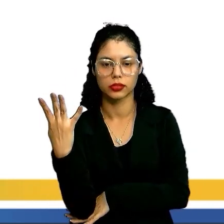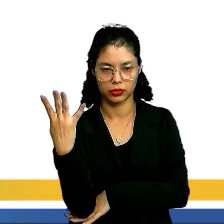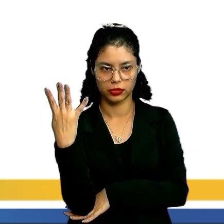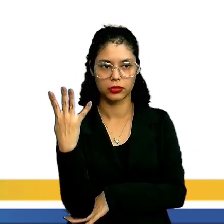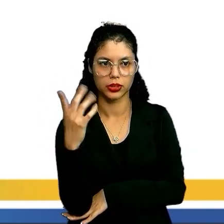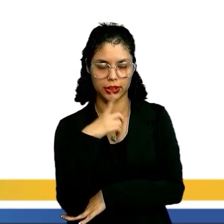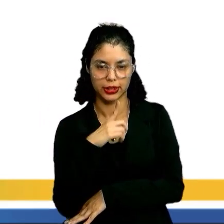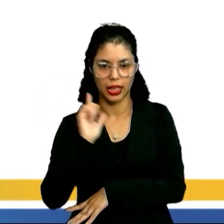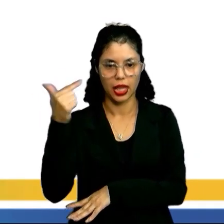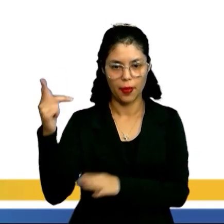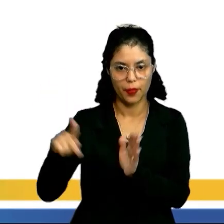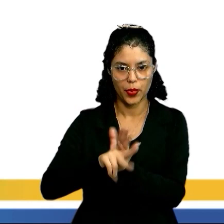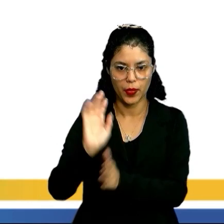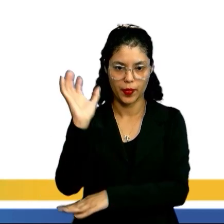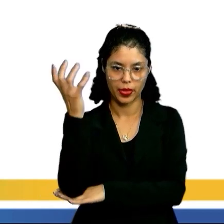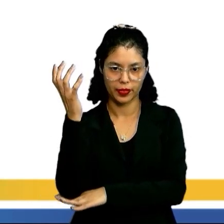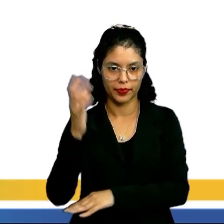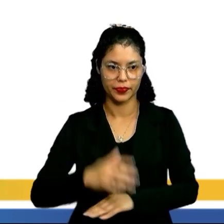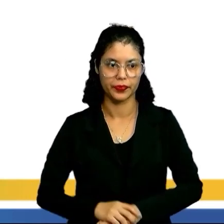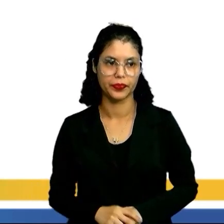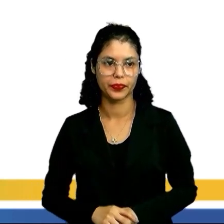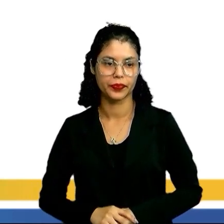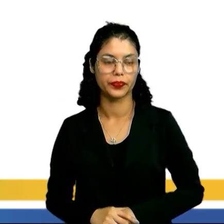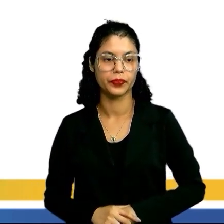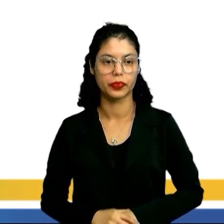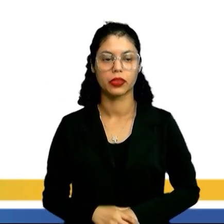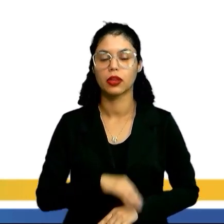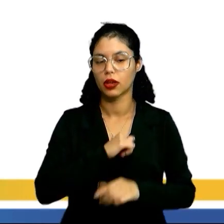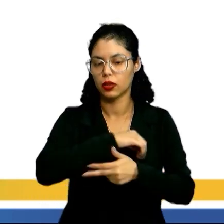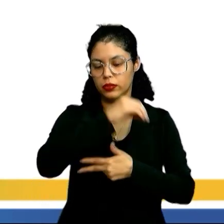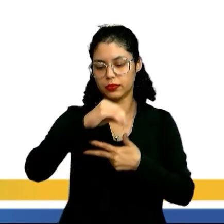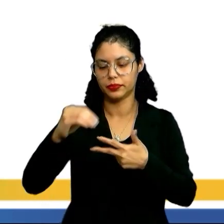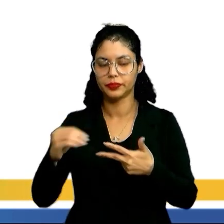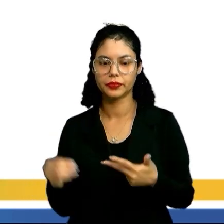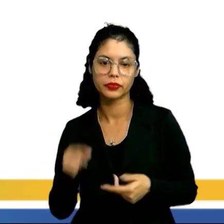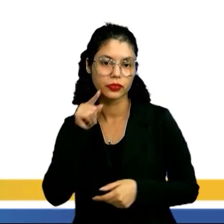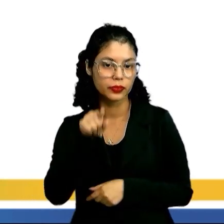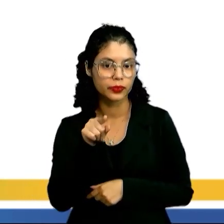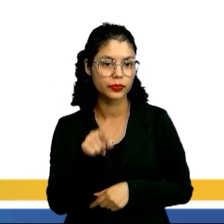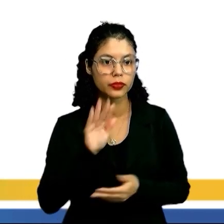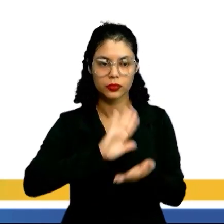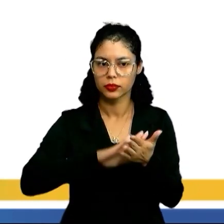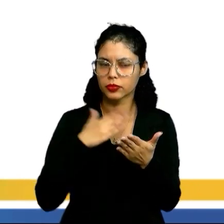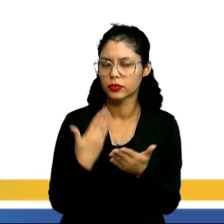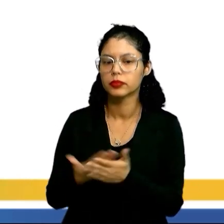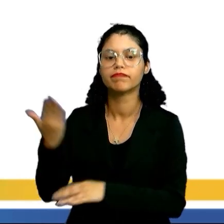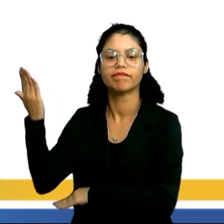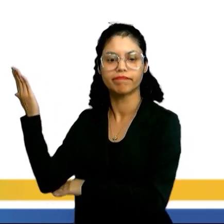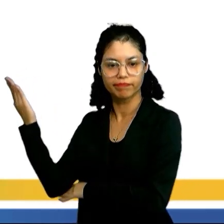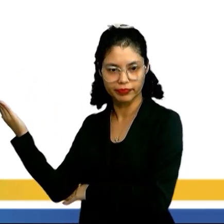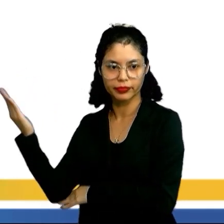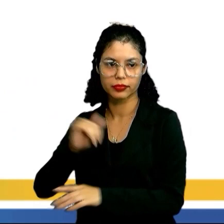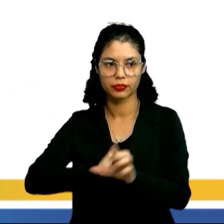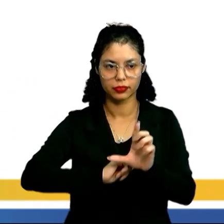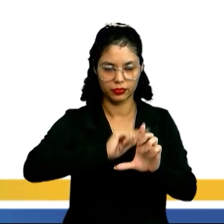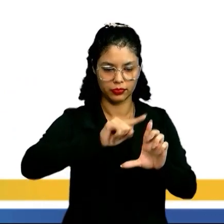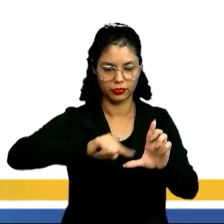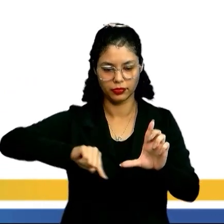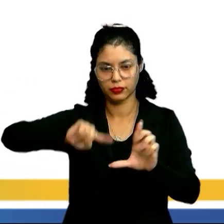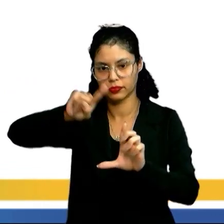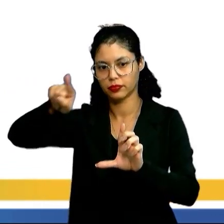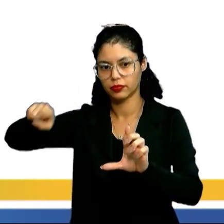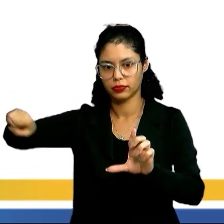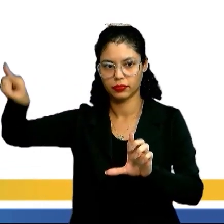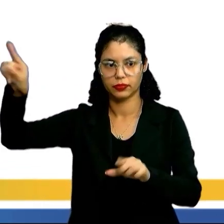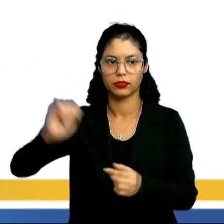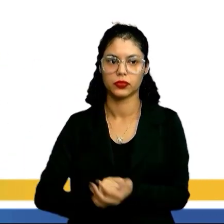auxina que tem naquela planta. Pessoal, no Enem, ele vai querer que você interprete esse gráfico com as